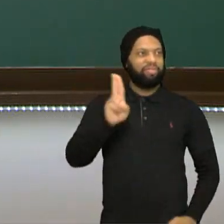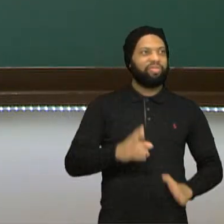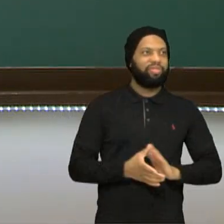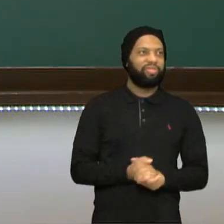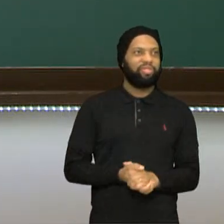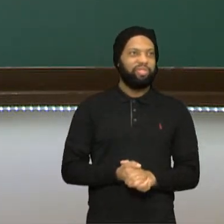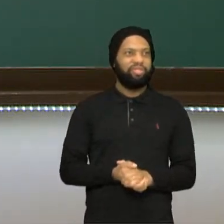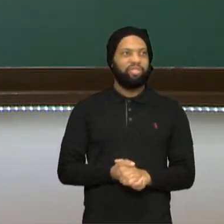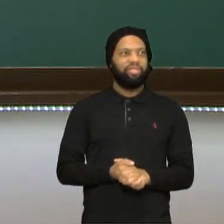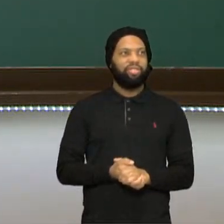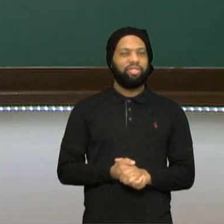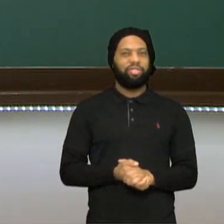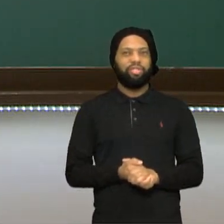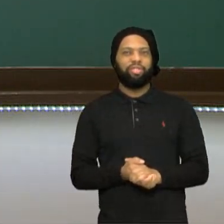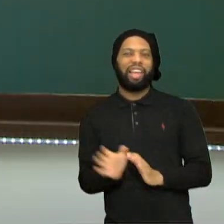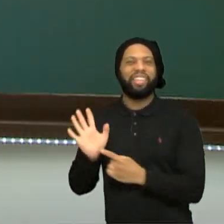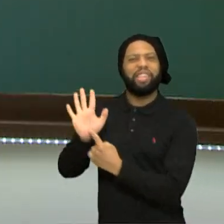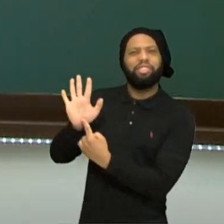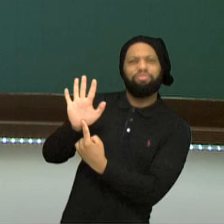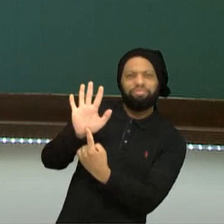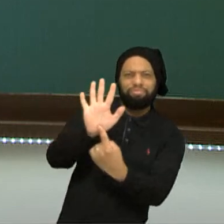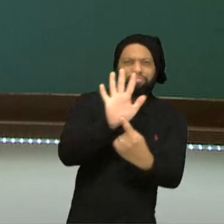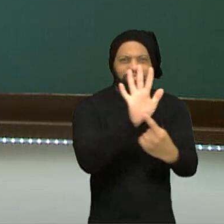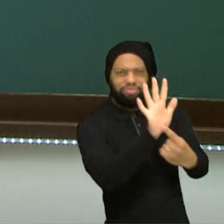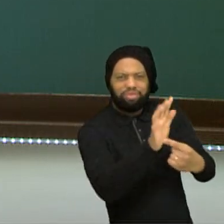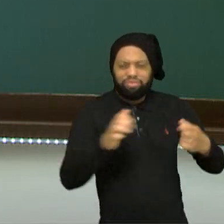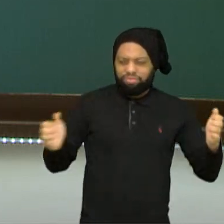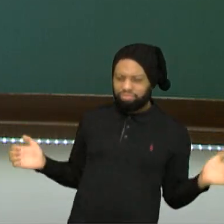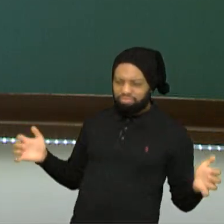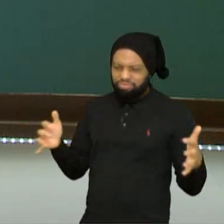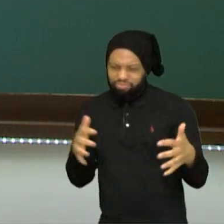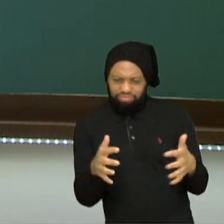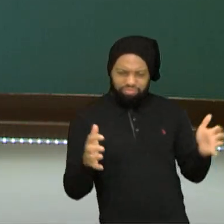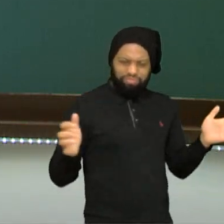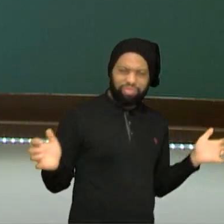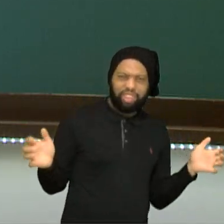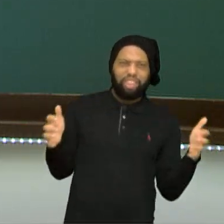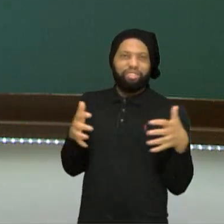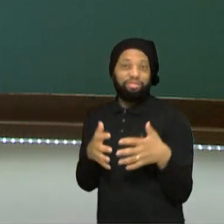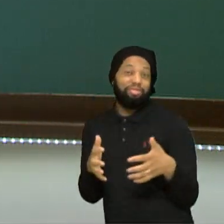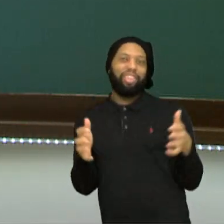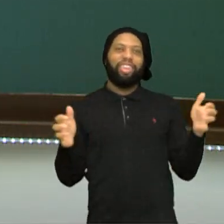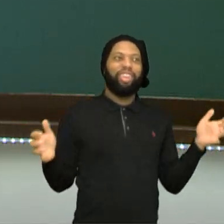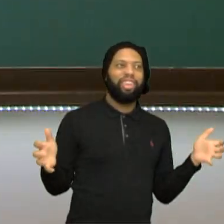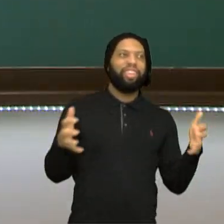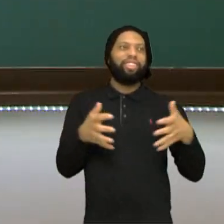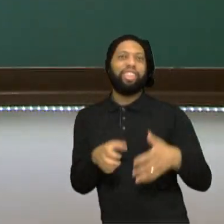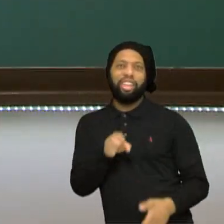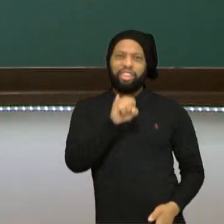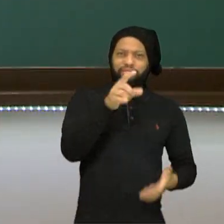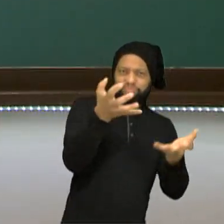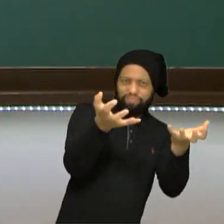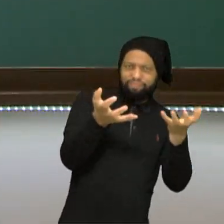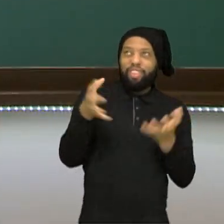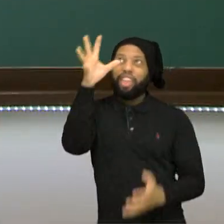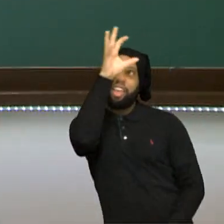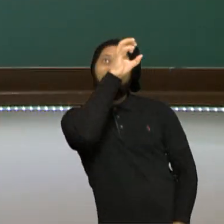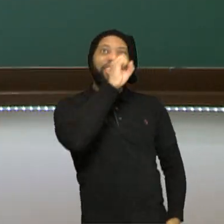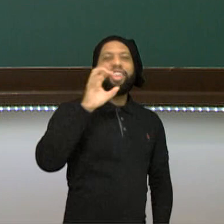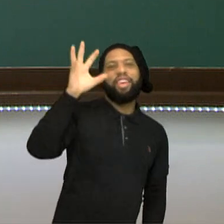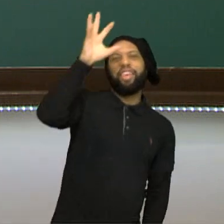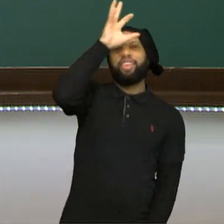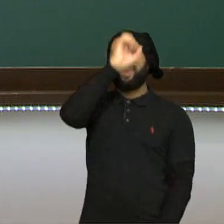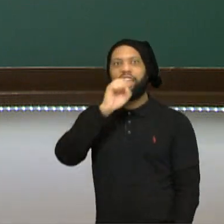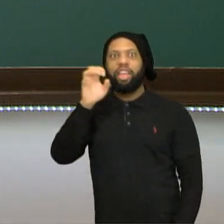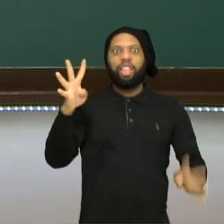Então, vamos lá. Eu vou mostrar pra vocês como se dança o baião. Se quiser aprender, é